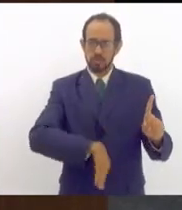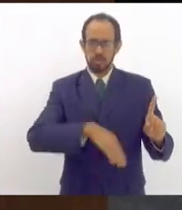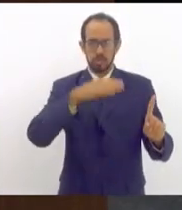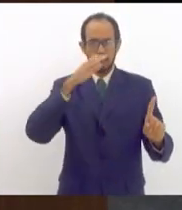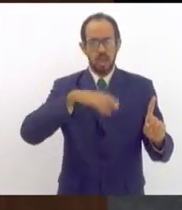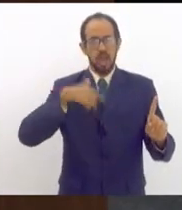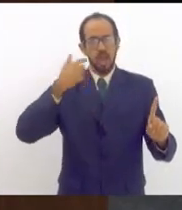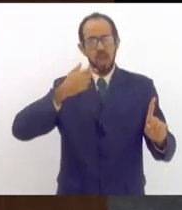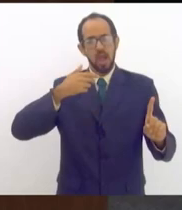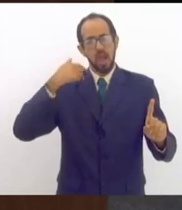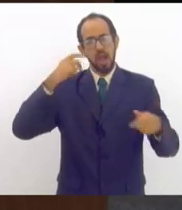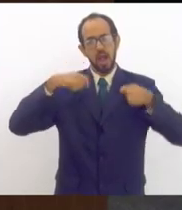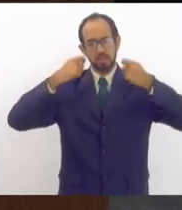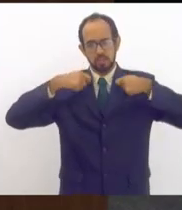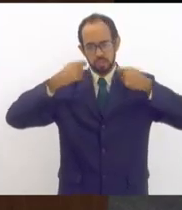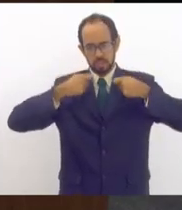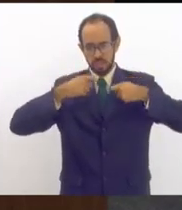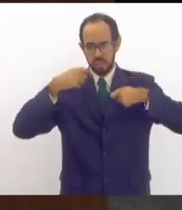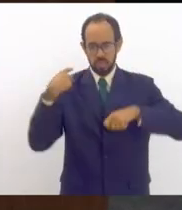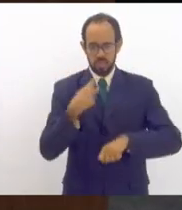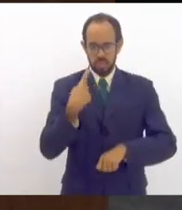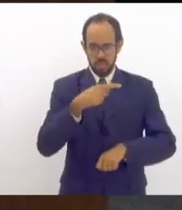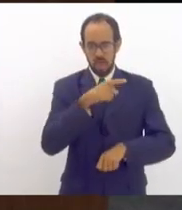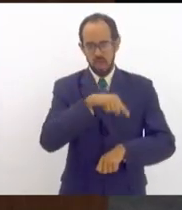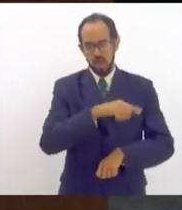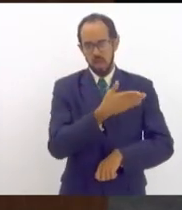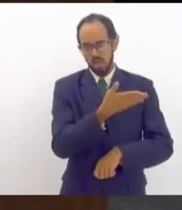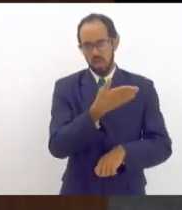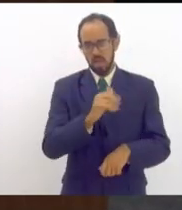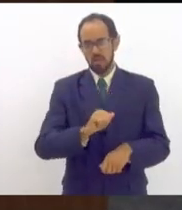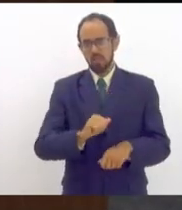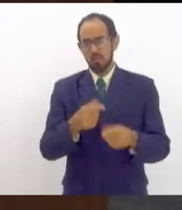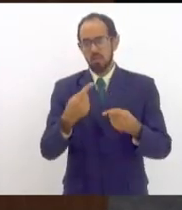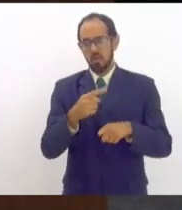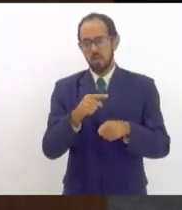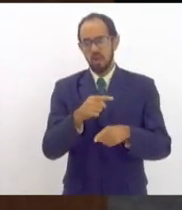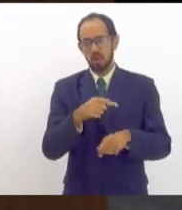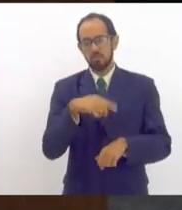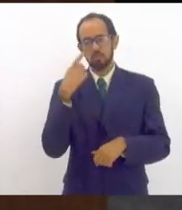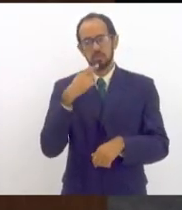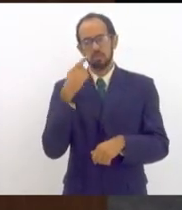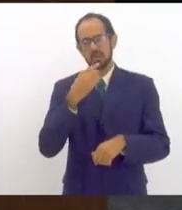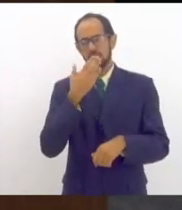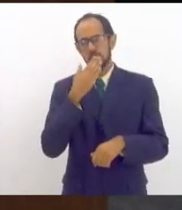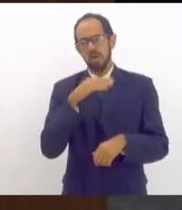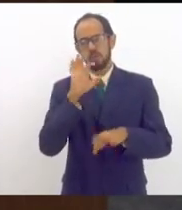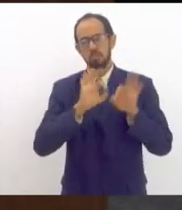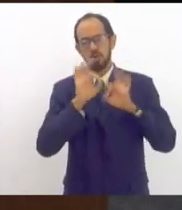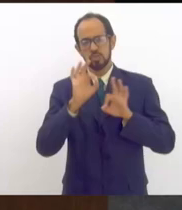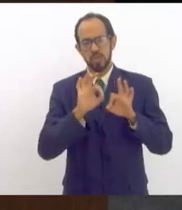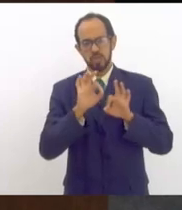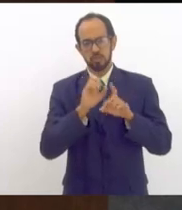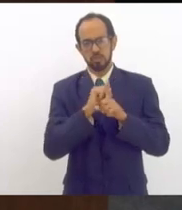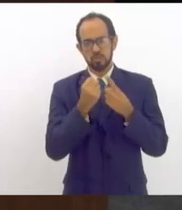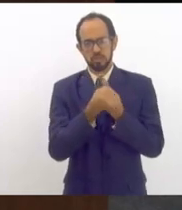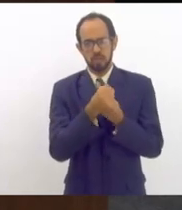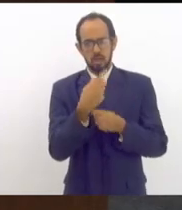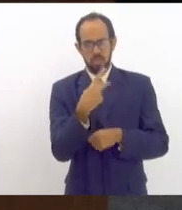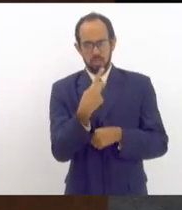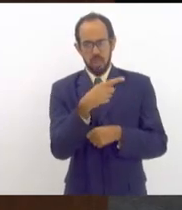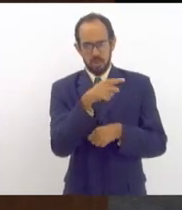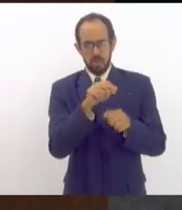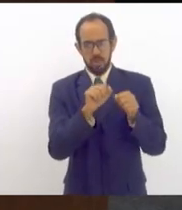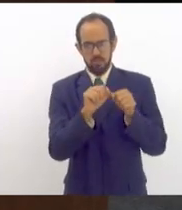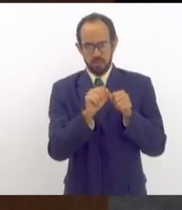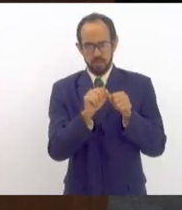Ludmila é e dizer aqui eu acho que foi provocado por um dos deputados Qual o projeto social que a Ludmila faz parte